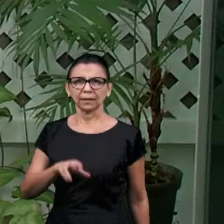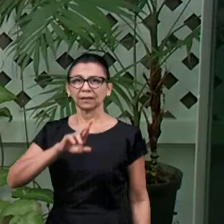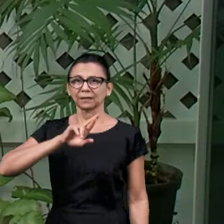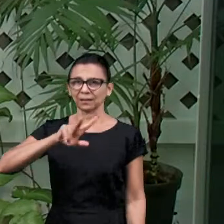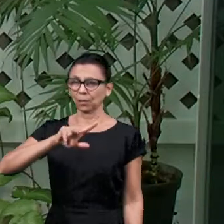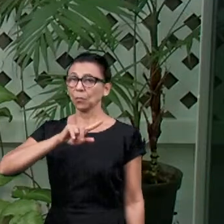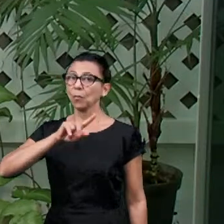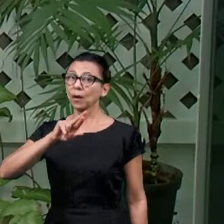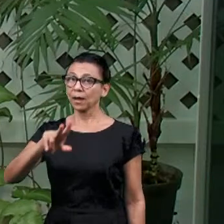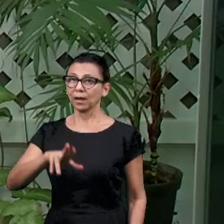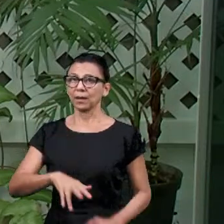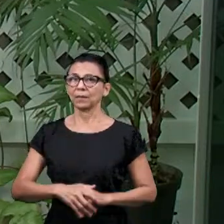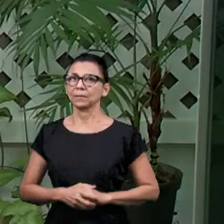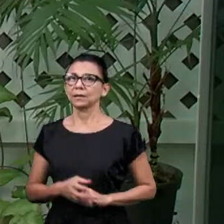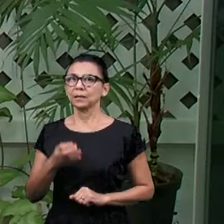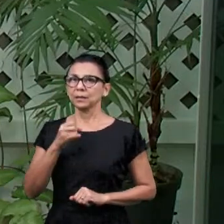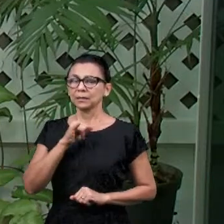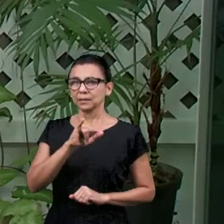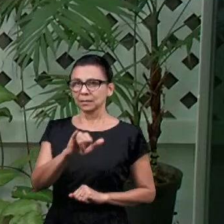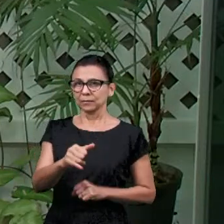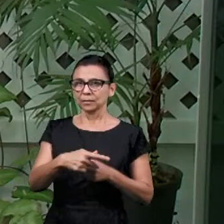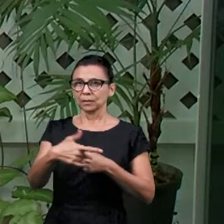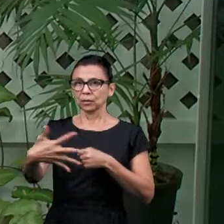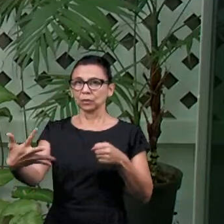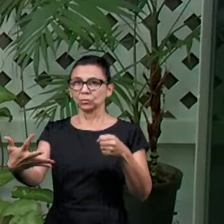o tesouro no seu coração,